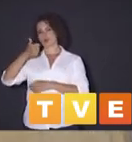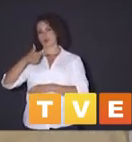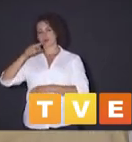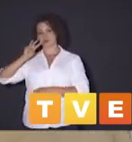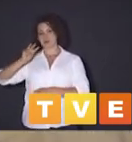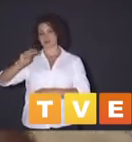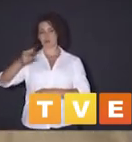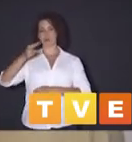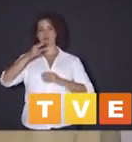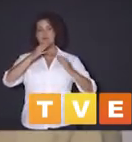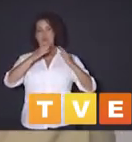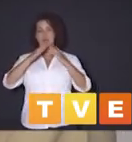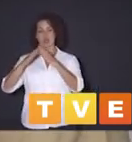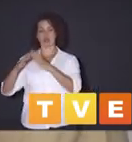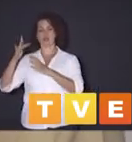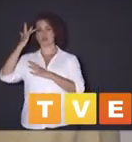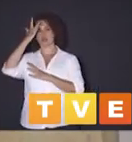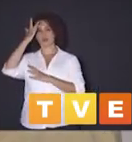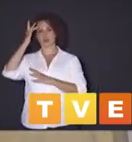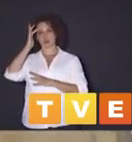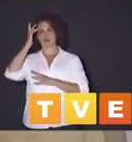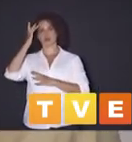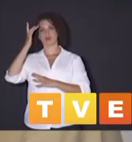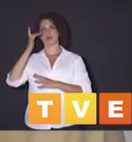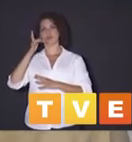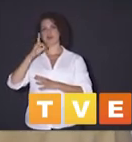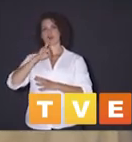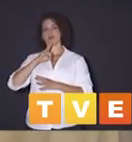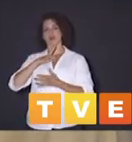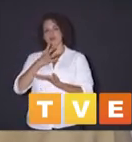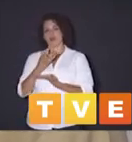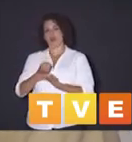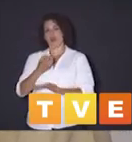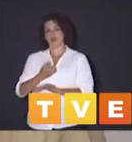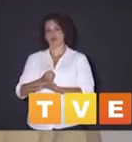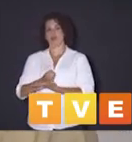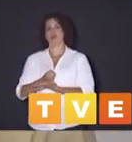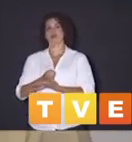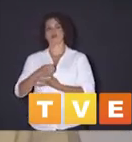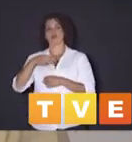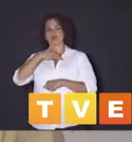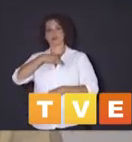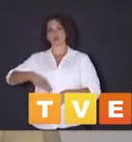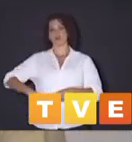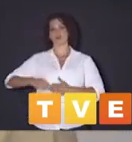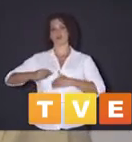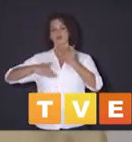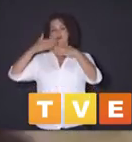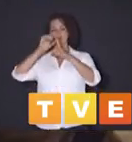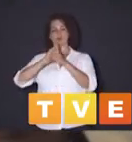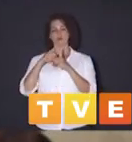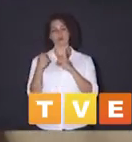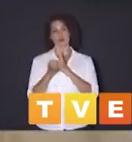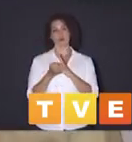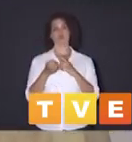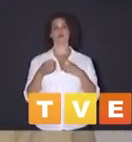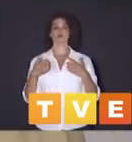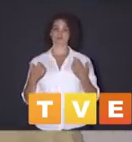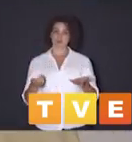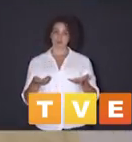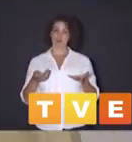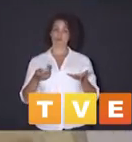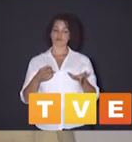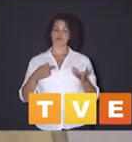e de pessoas que estão no cadastro único do ministério do ambiente social é é e é bom tem um potencial